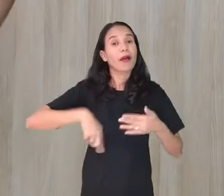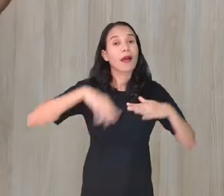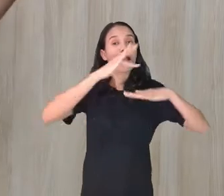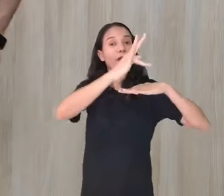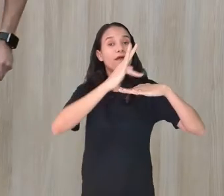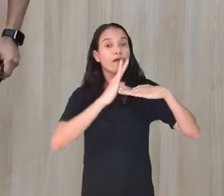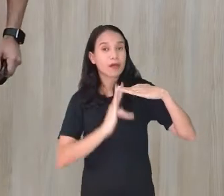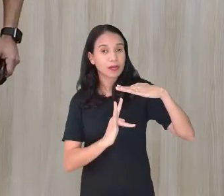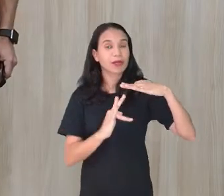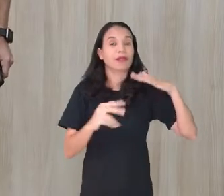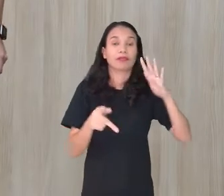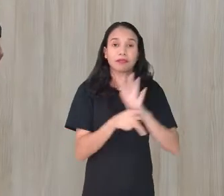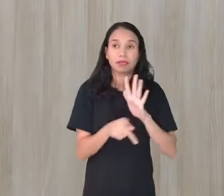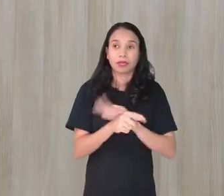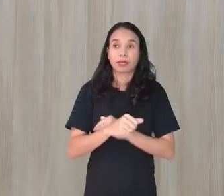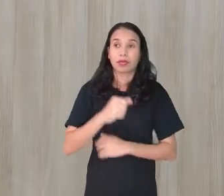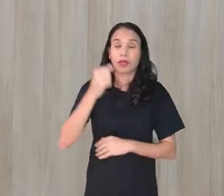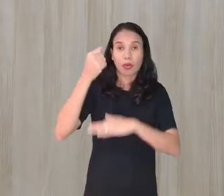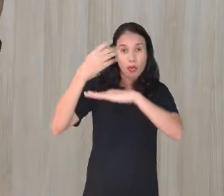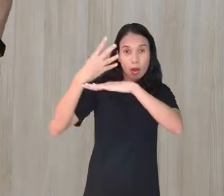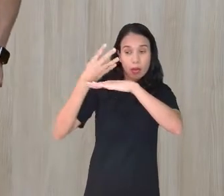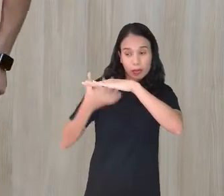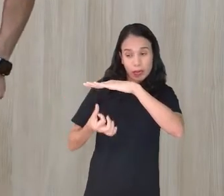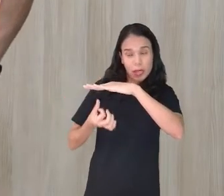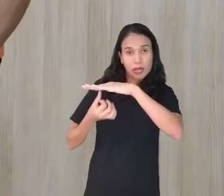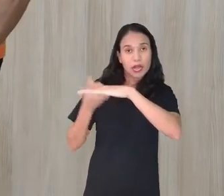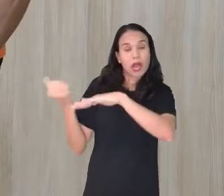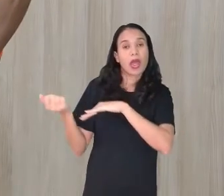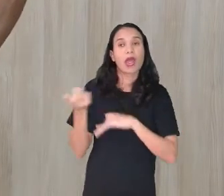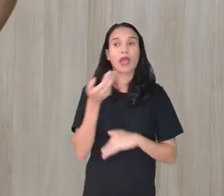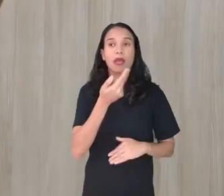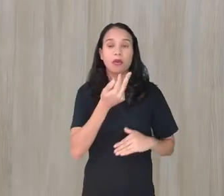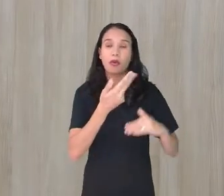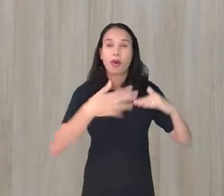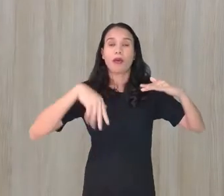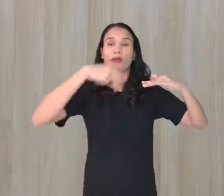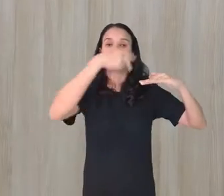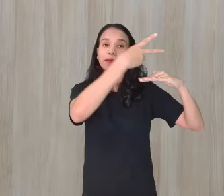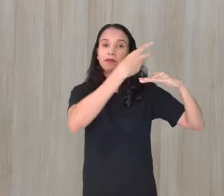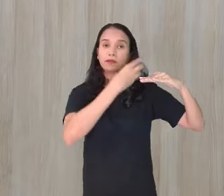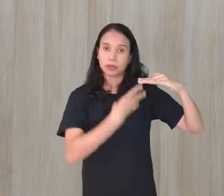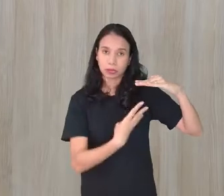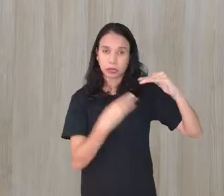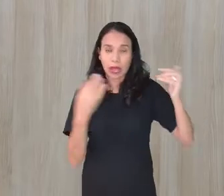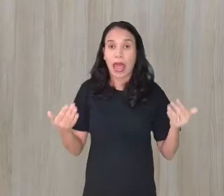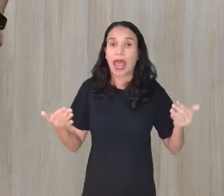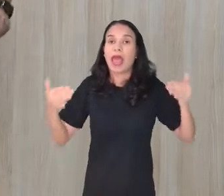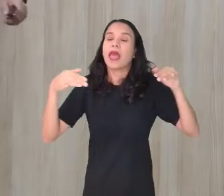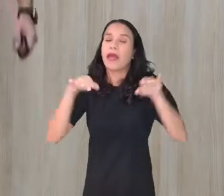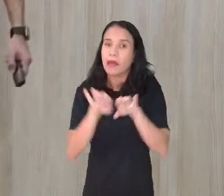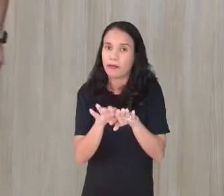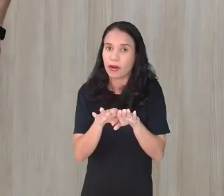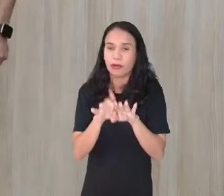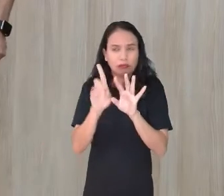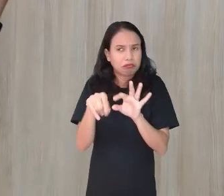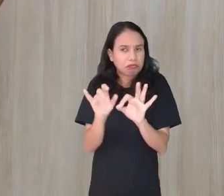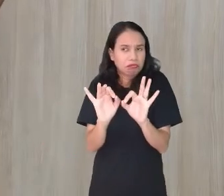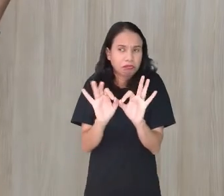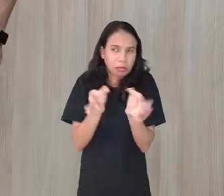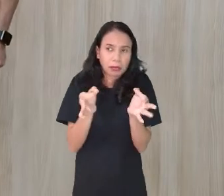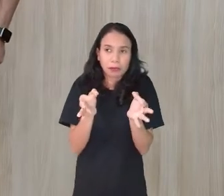fração aí, 4 sextos, é uma fração equivalente à fração 2 terços. Simples